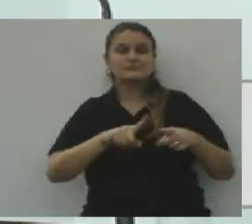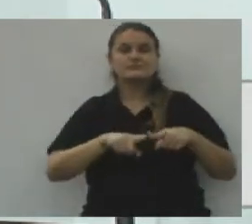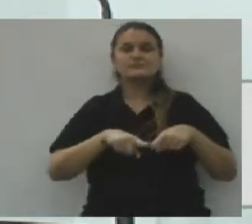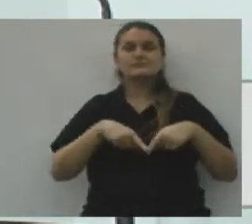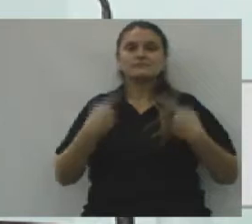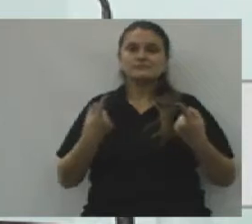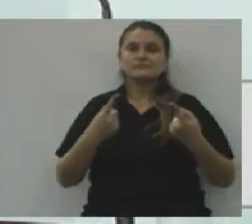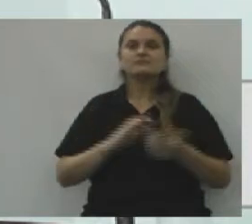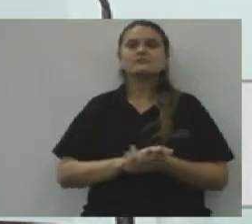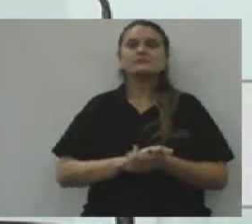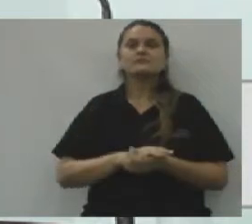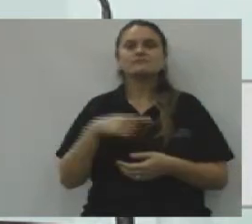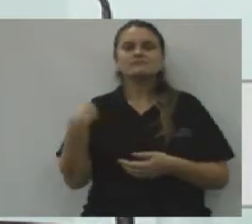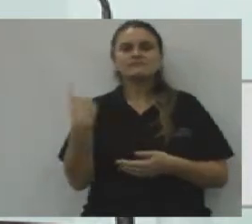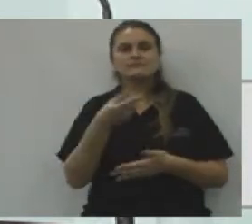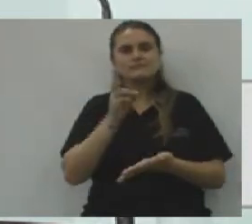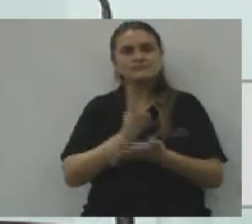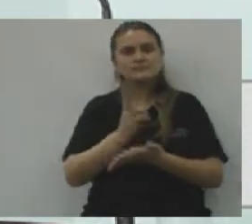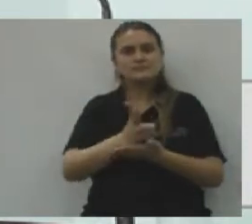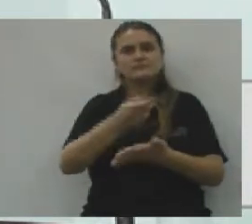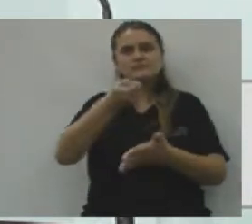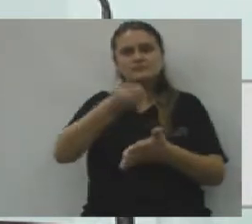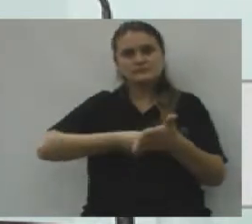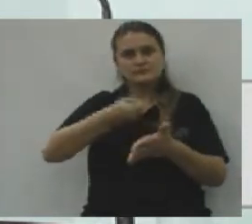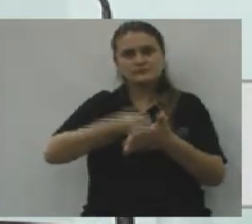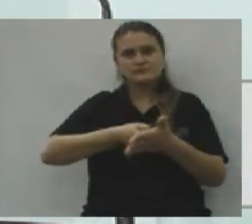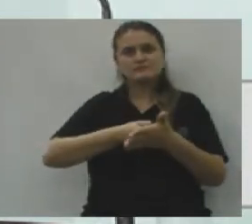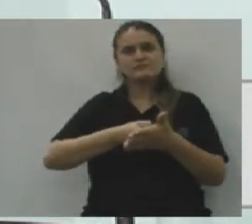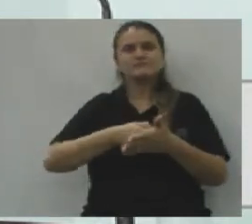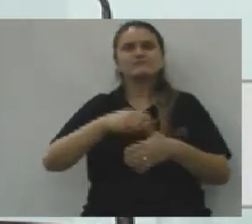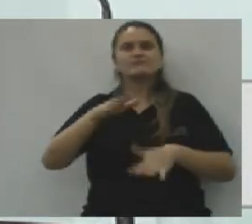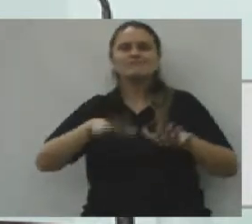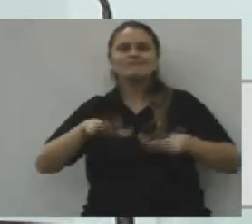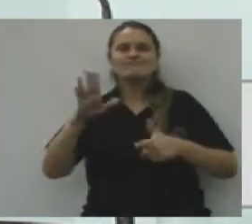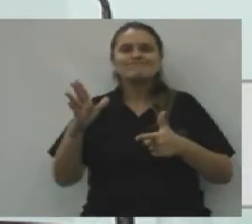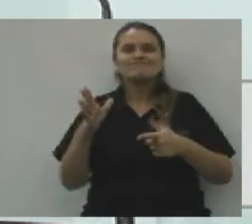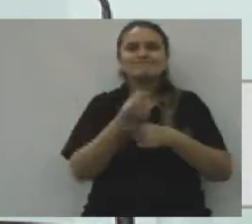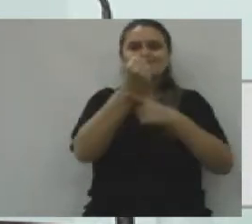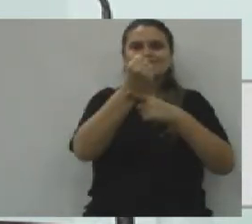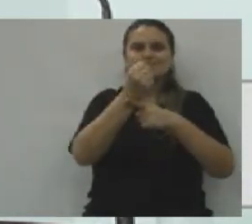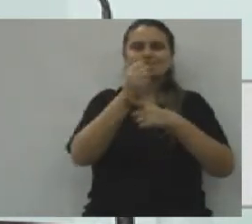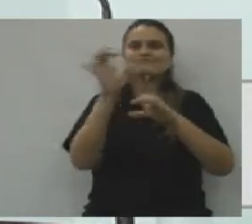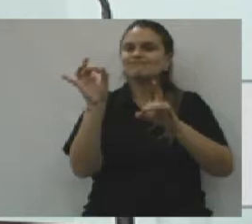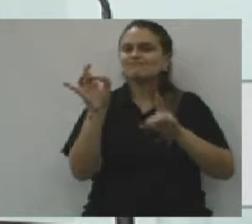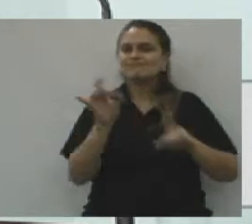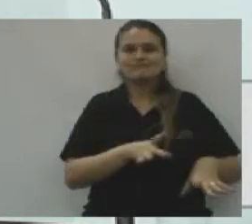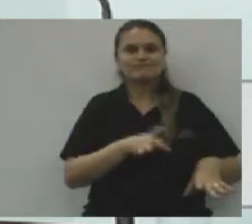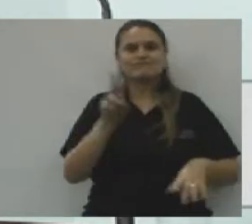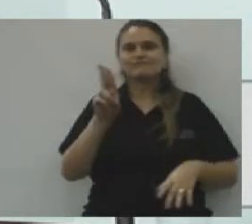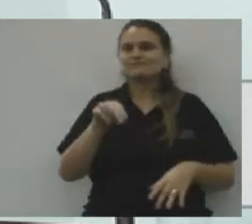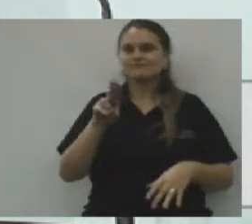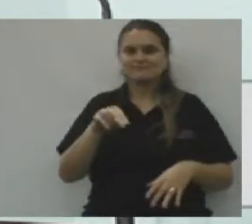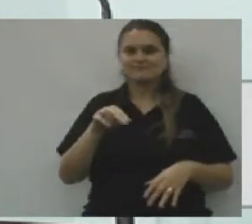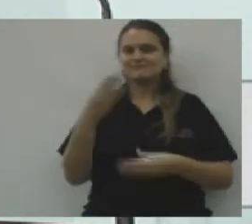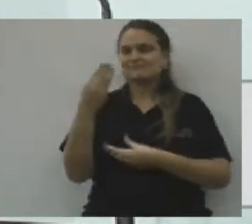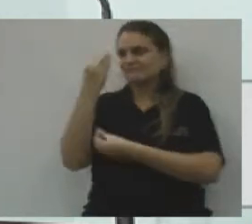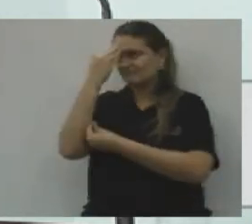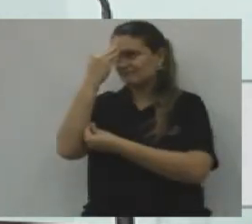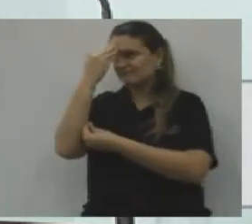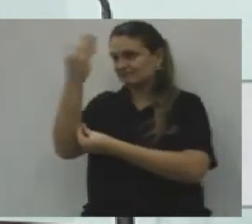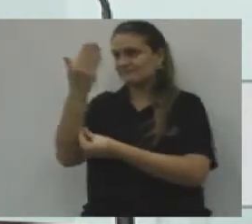Mas lutar sempre, vencer talvez, desistir jamais. Meu muito